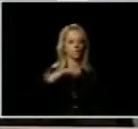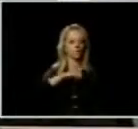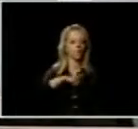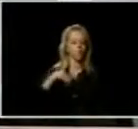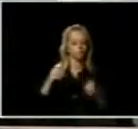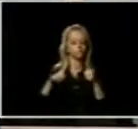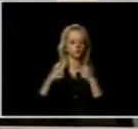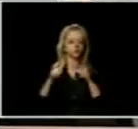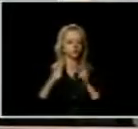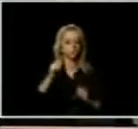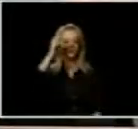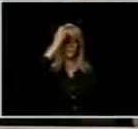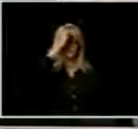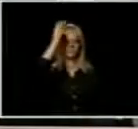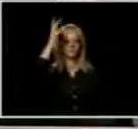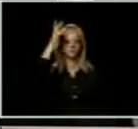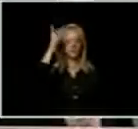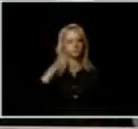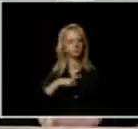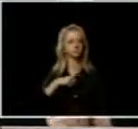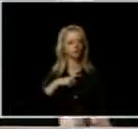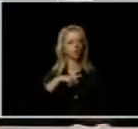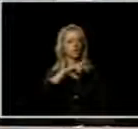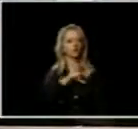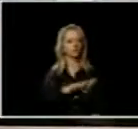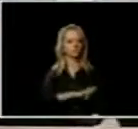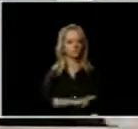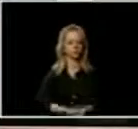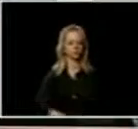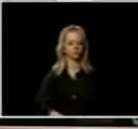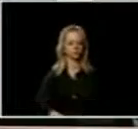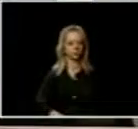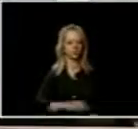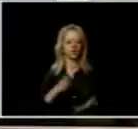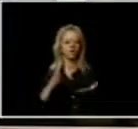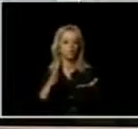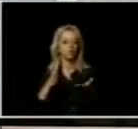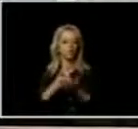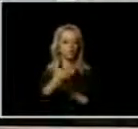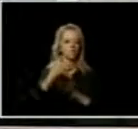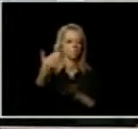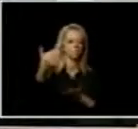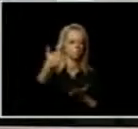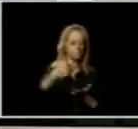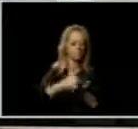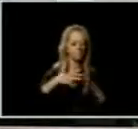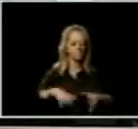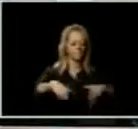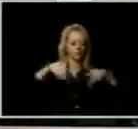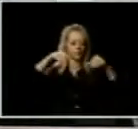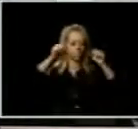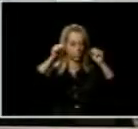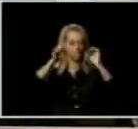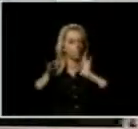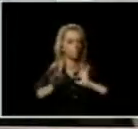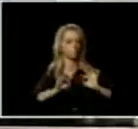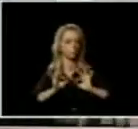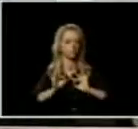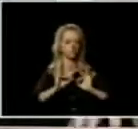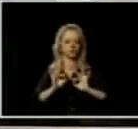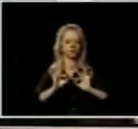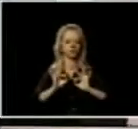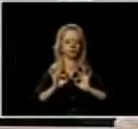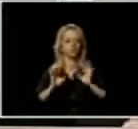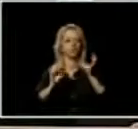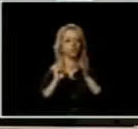de encaminhar urgentemente para a Câmara esse projeto que visa a criação do Plano